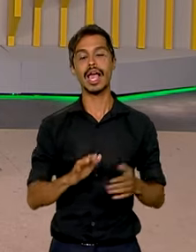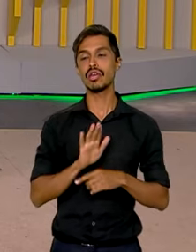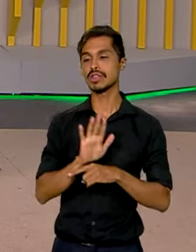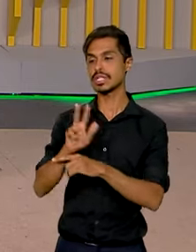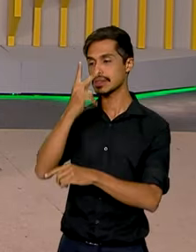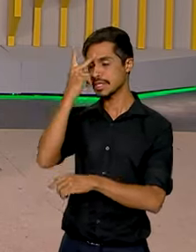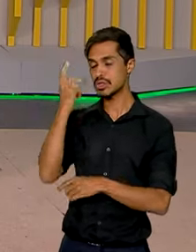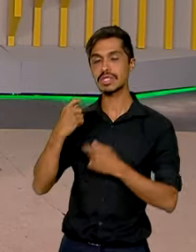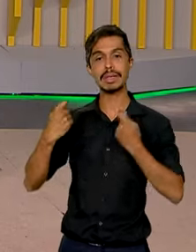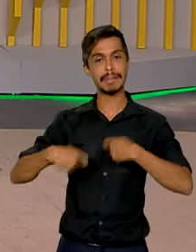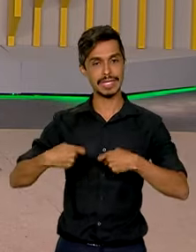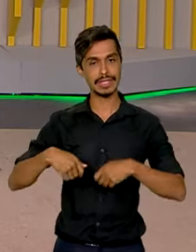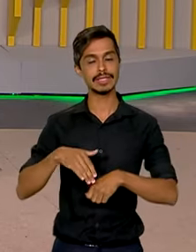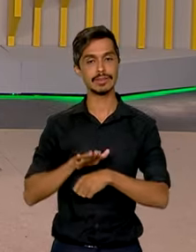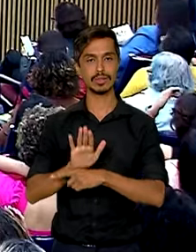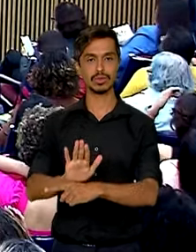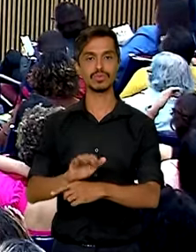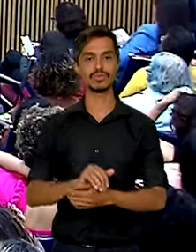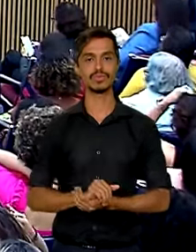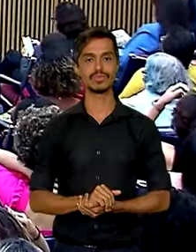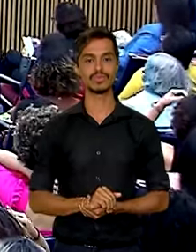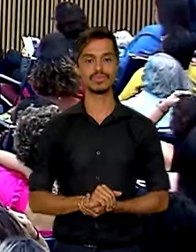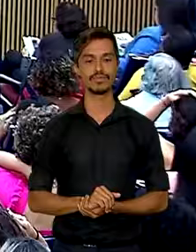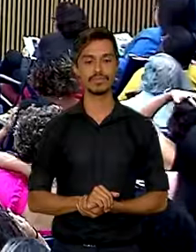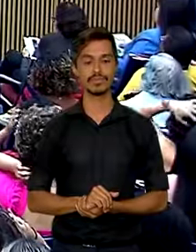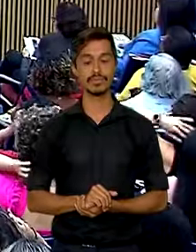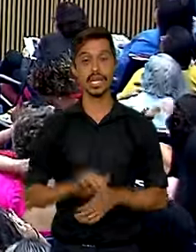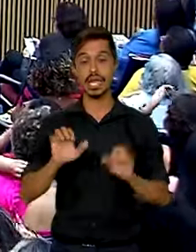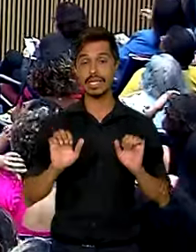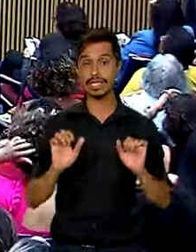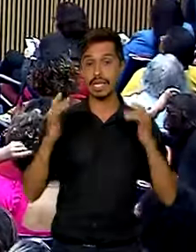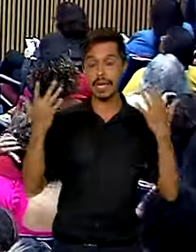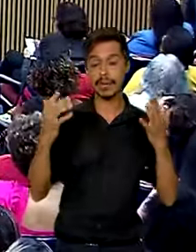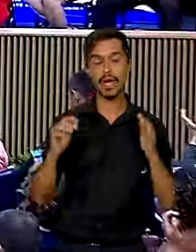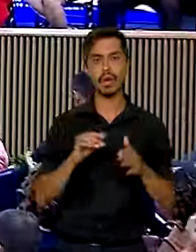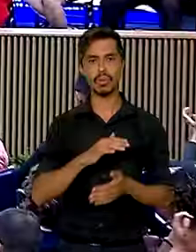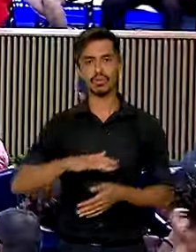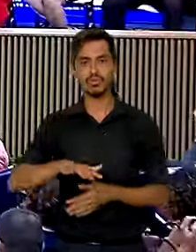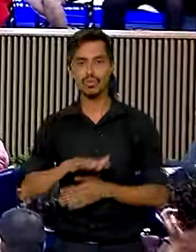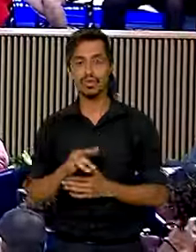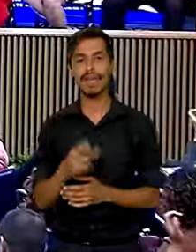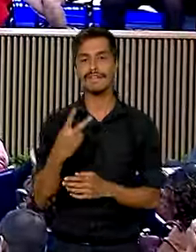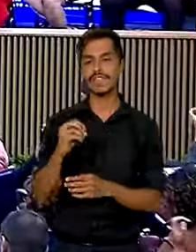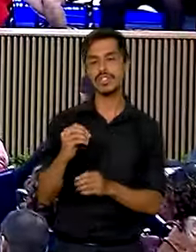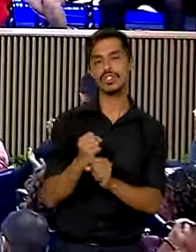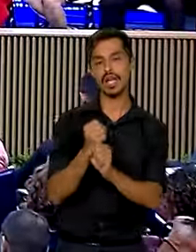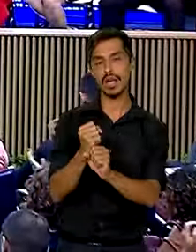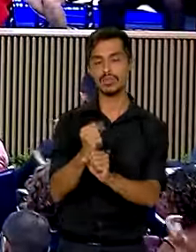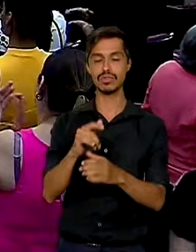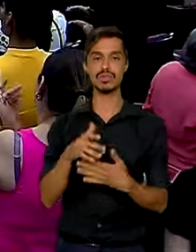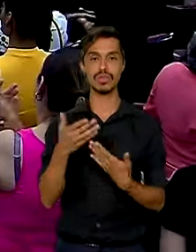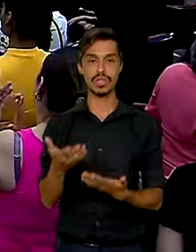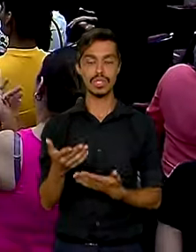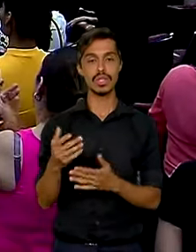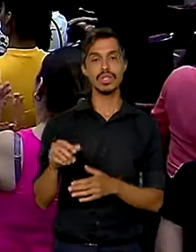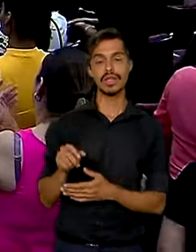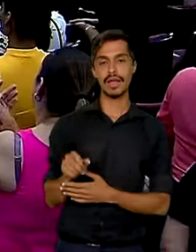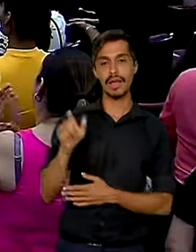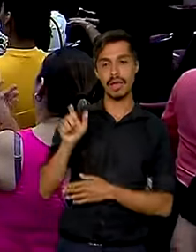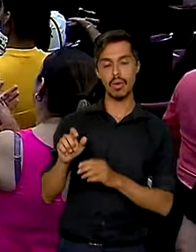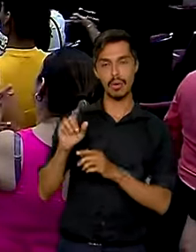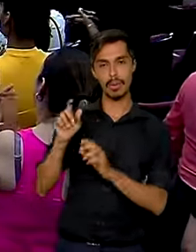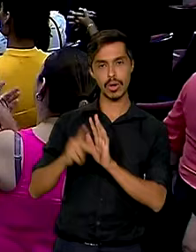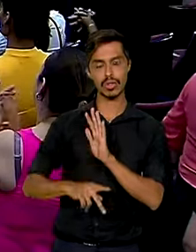aqueles que mais precisam a cerimônia de comemoração dos 20 anos do Bolsa Família contou com a